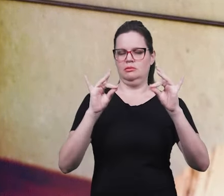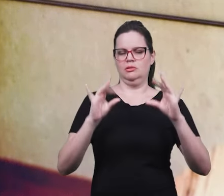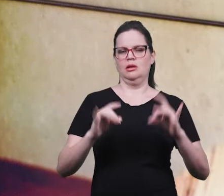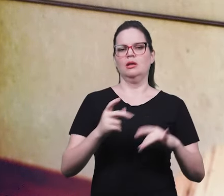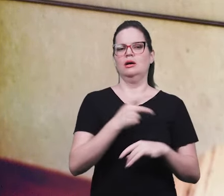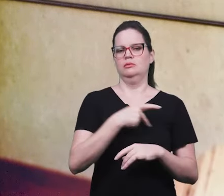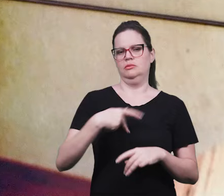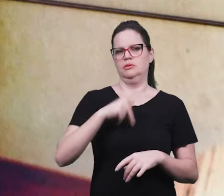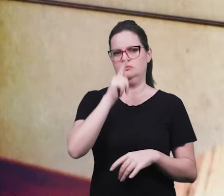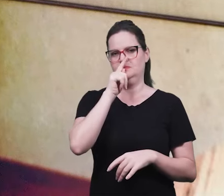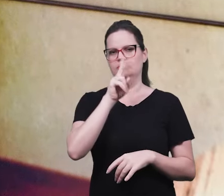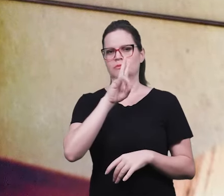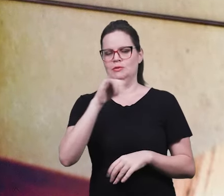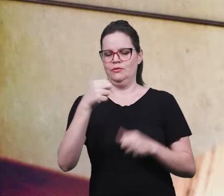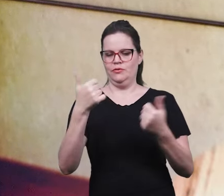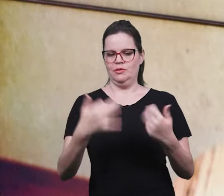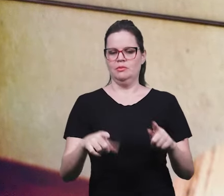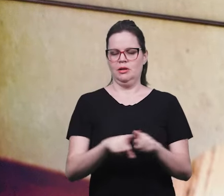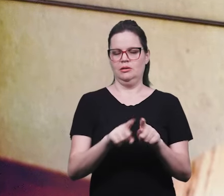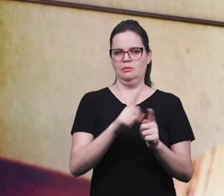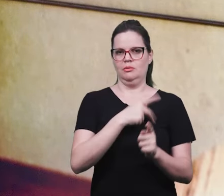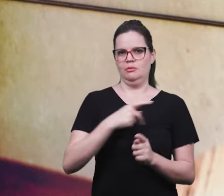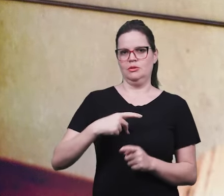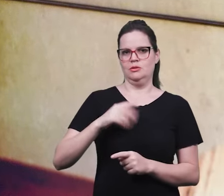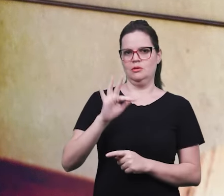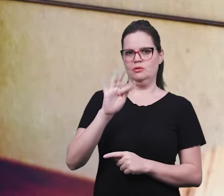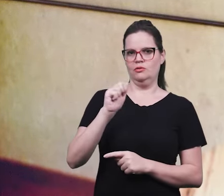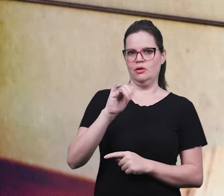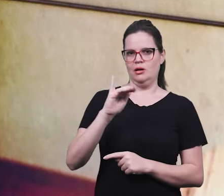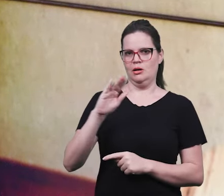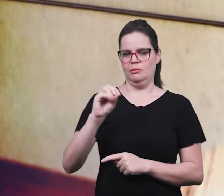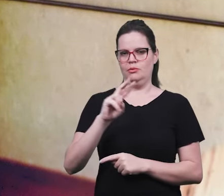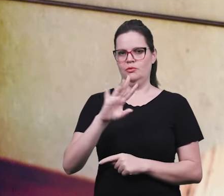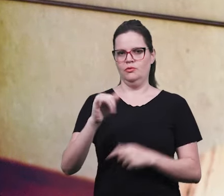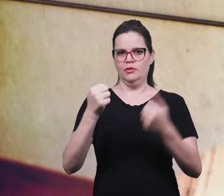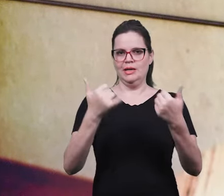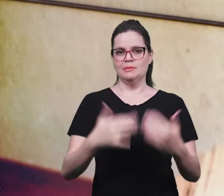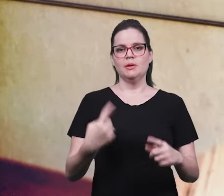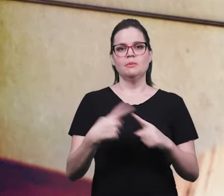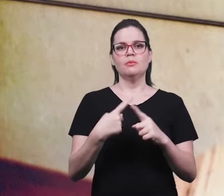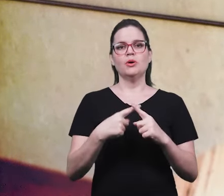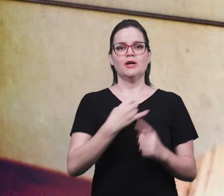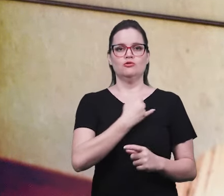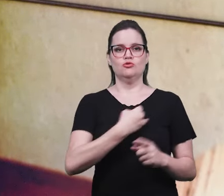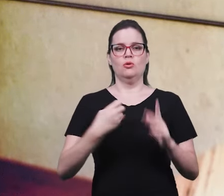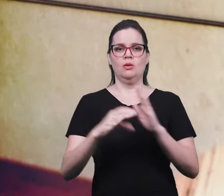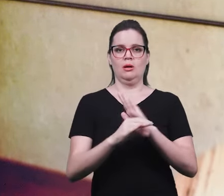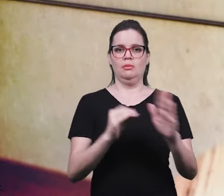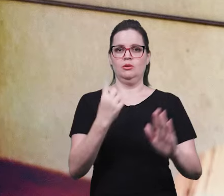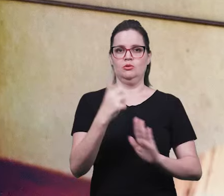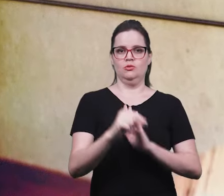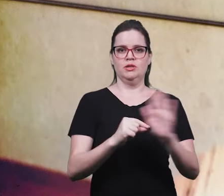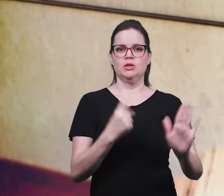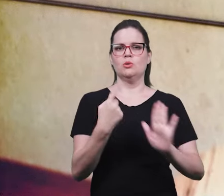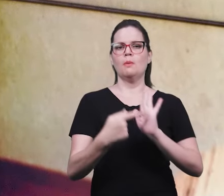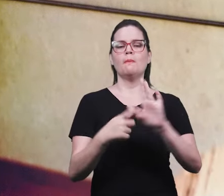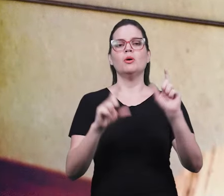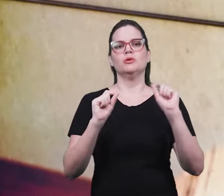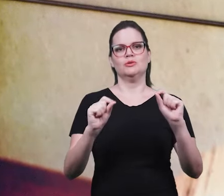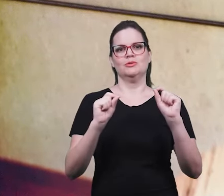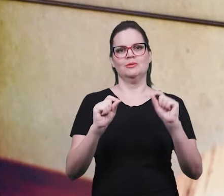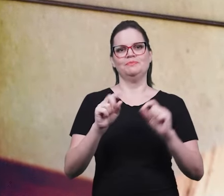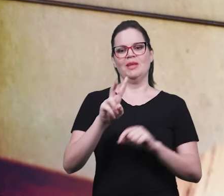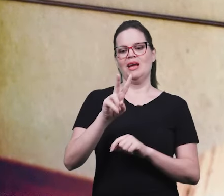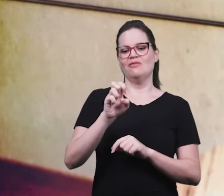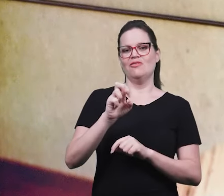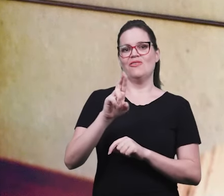também. E esse Verbo, João 1, que se fez carne e habitou entre nós. Que as pessoas, aliás,